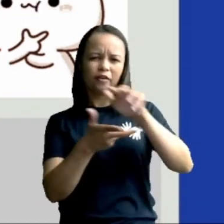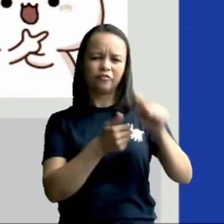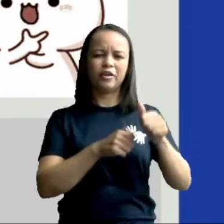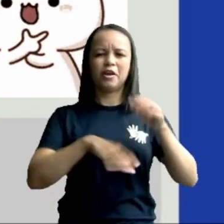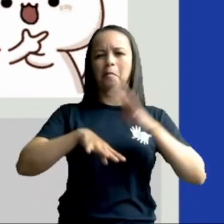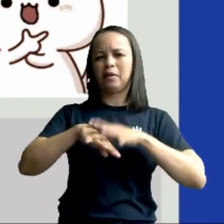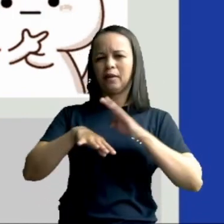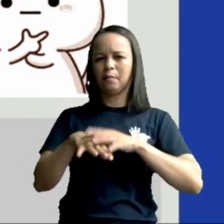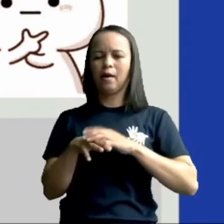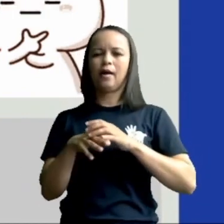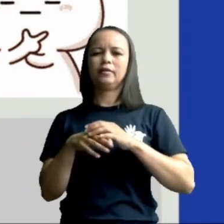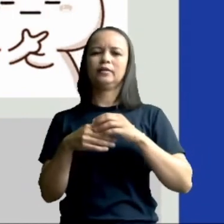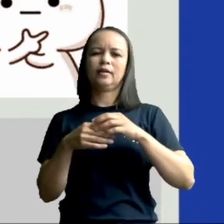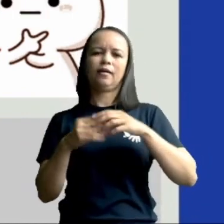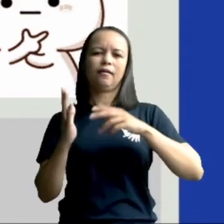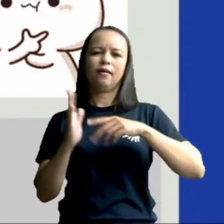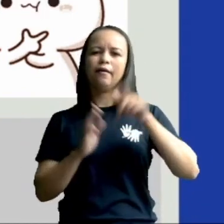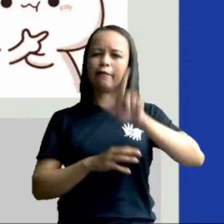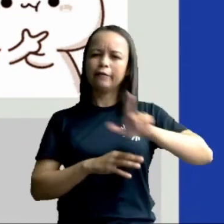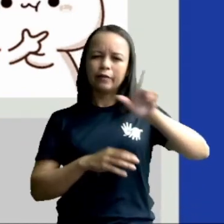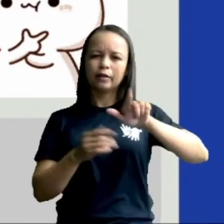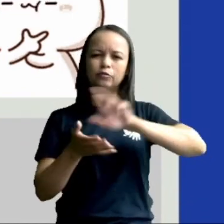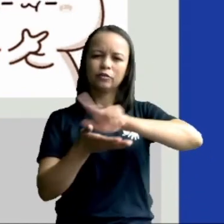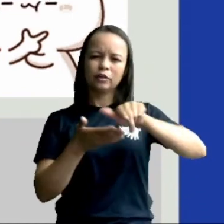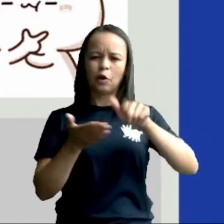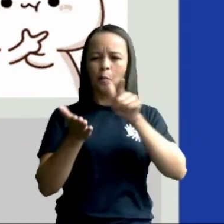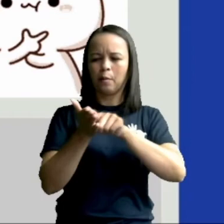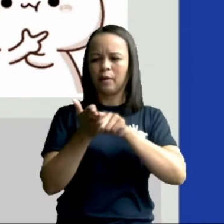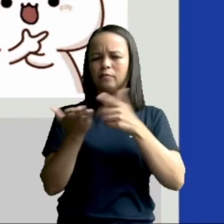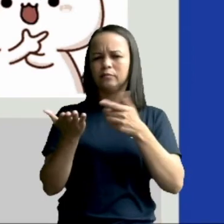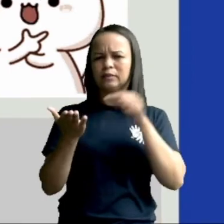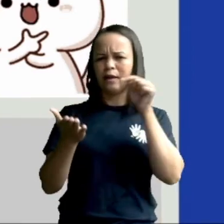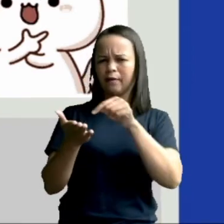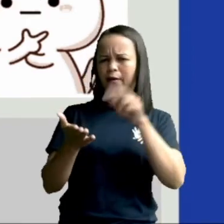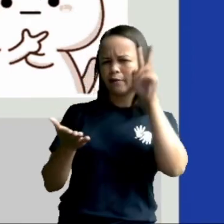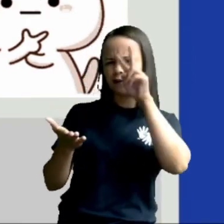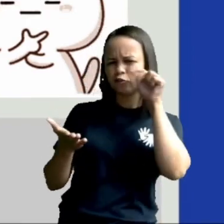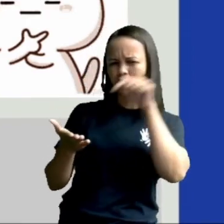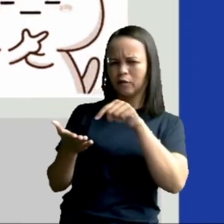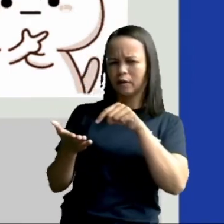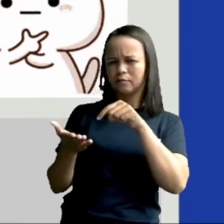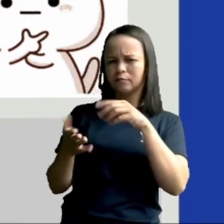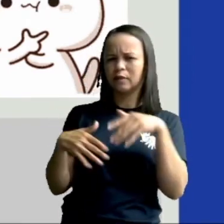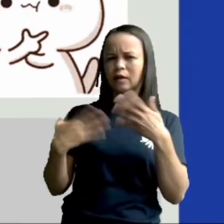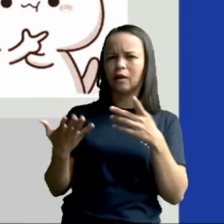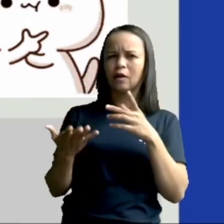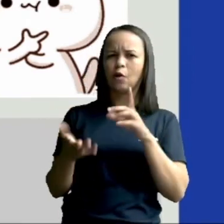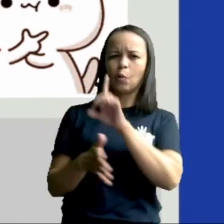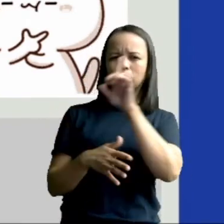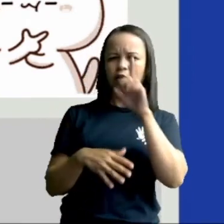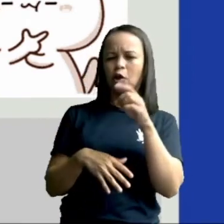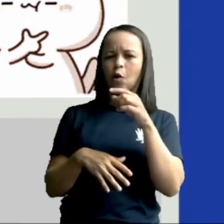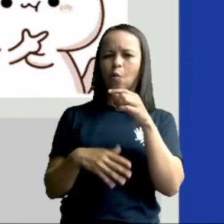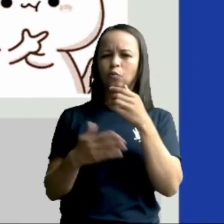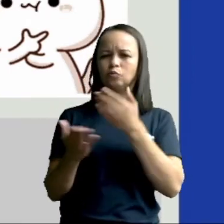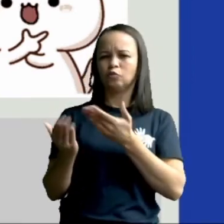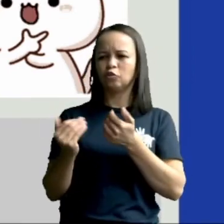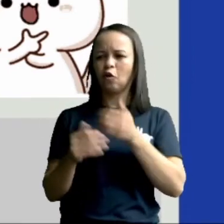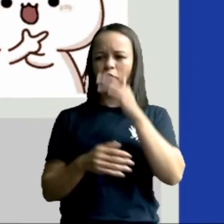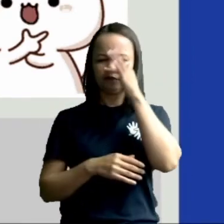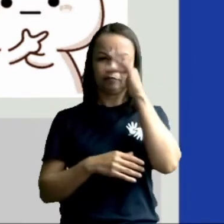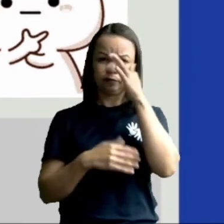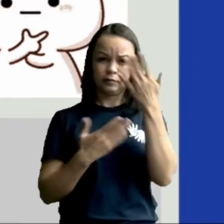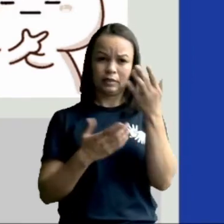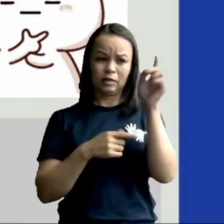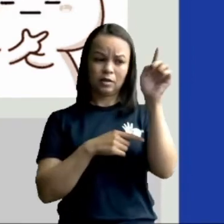e história. Mas e essas folhas de papel? Será que elas também têm uma história? Era uma vez um jovem eucalipto. Ele vivia com sua família,